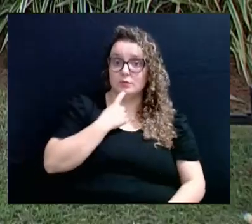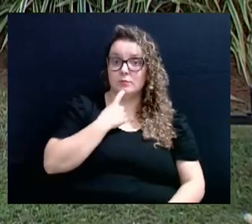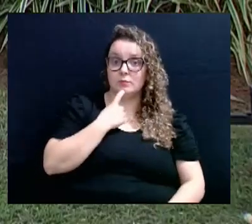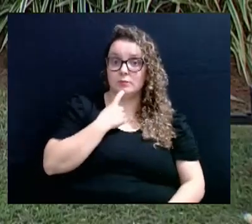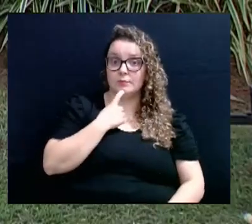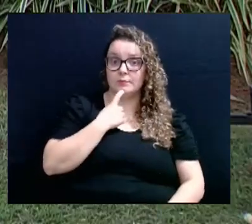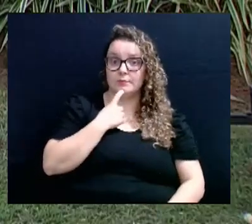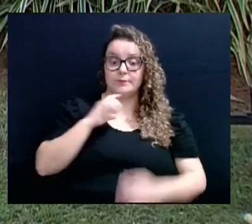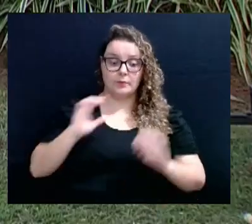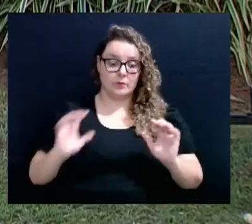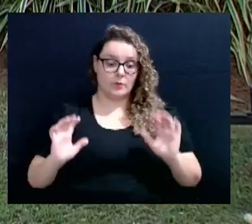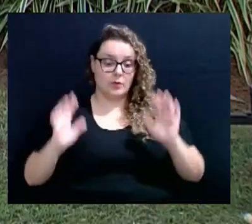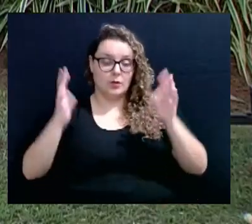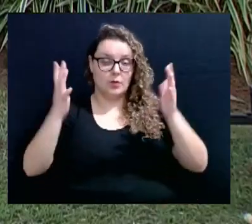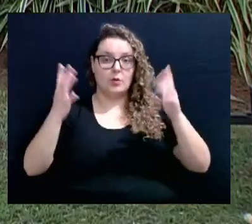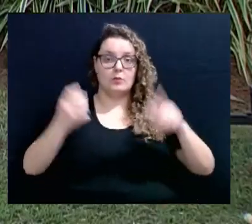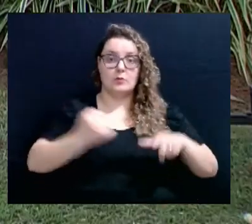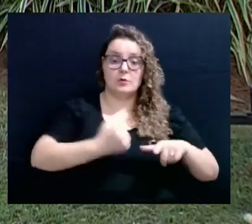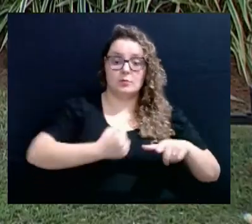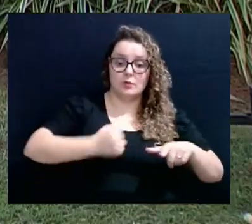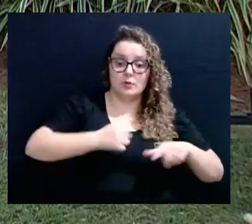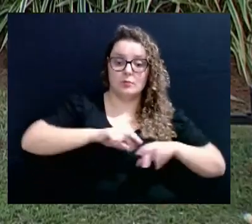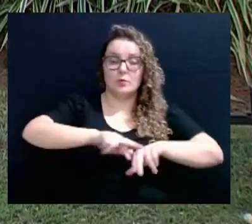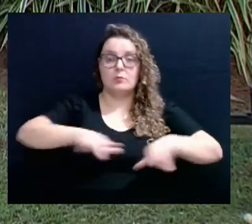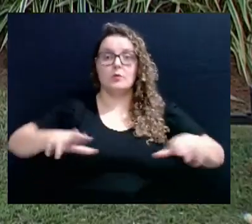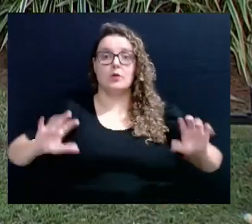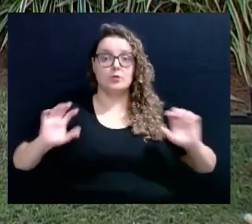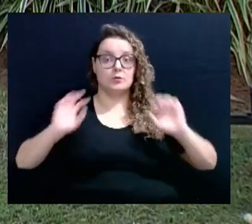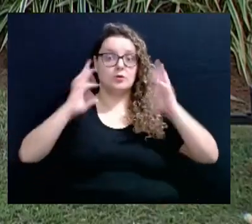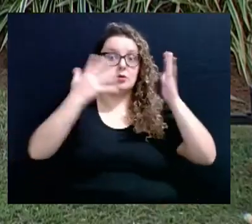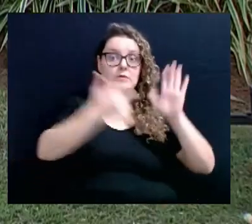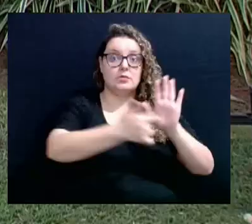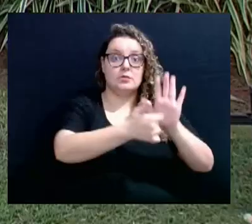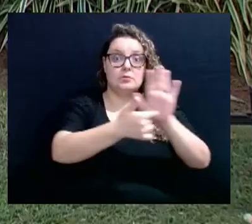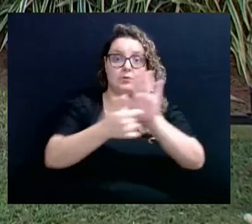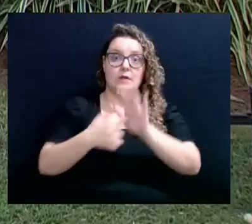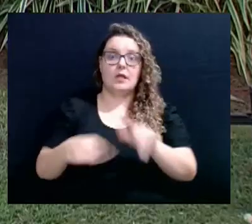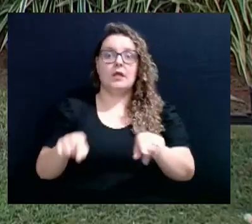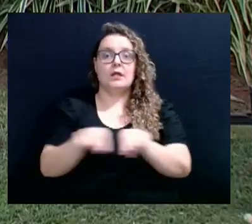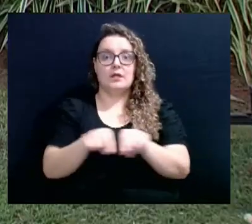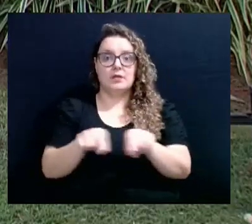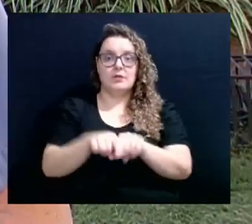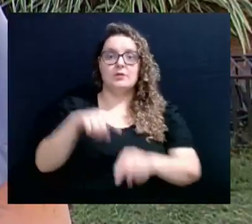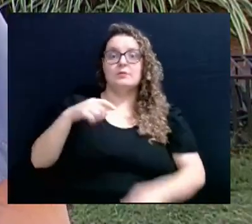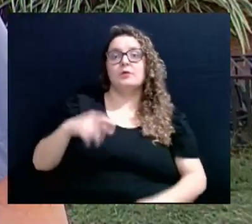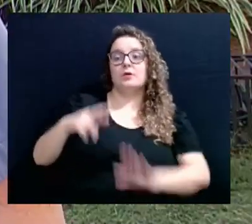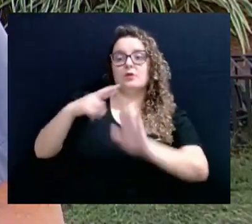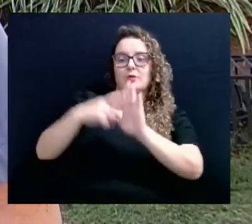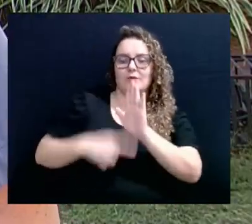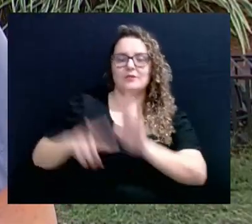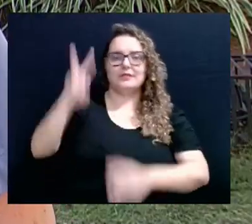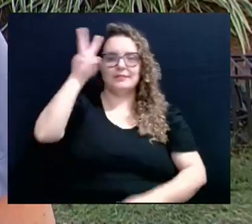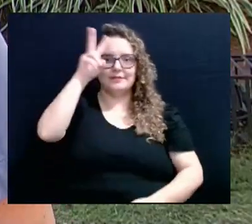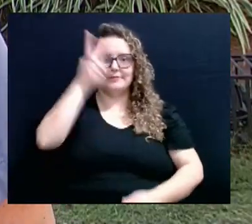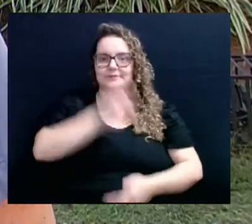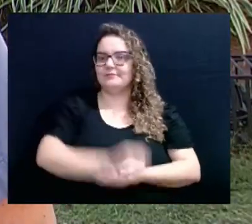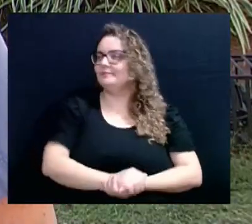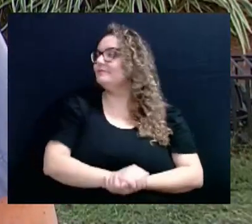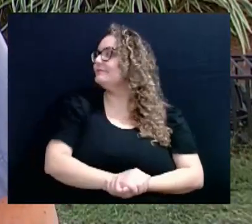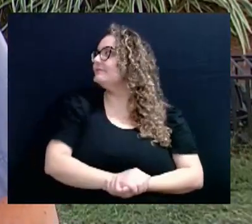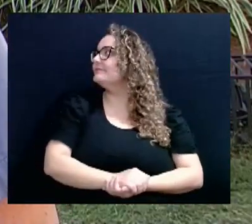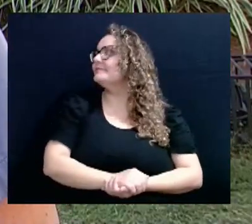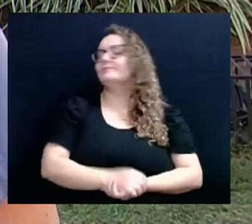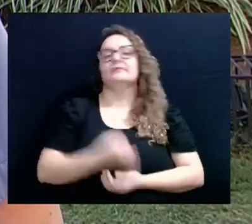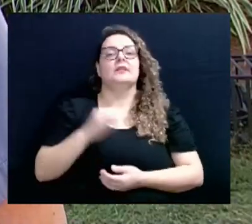festivais gastronômicos, shows e exposições e também roteiros históricos. Se você entrar no site